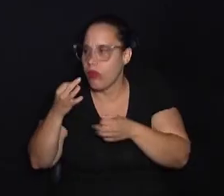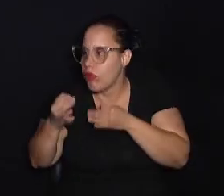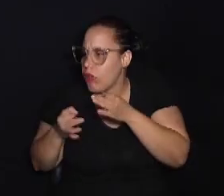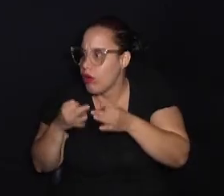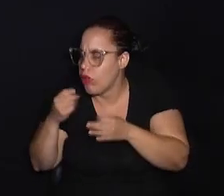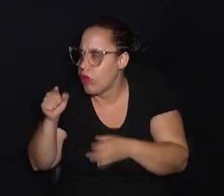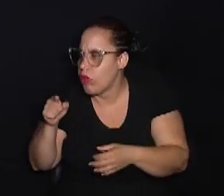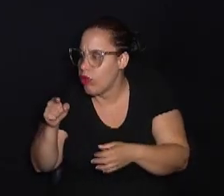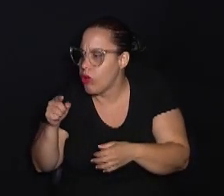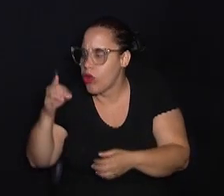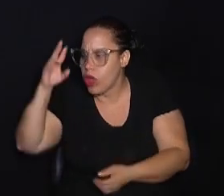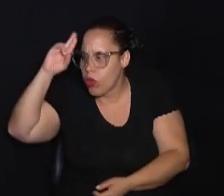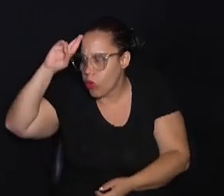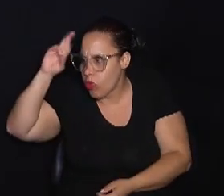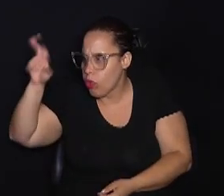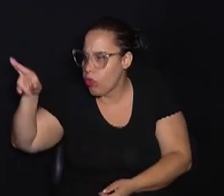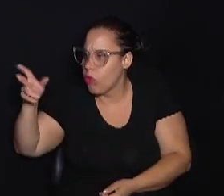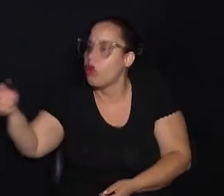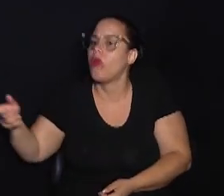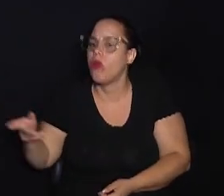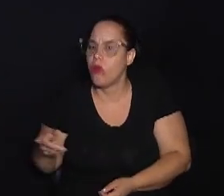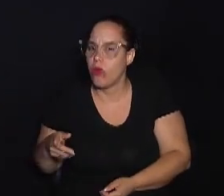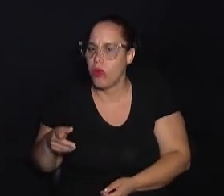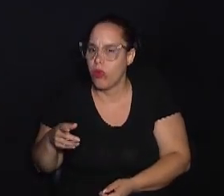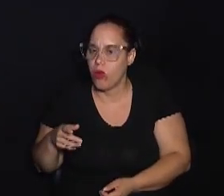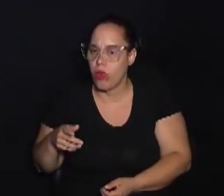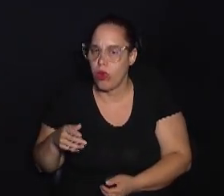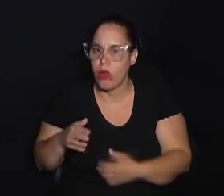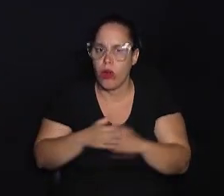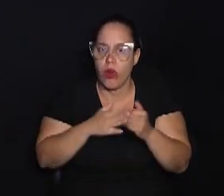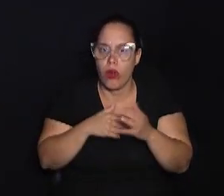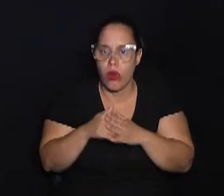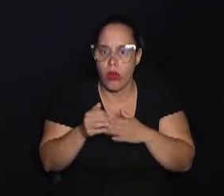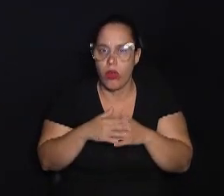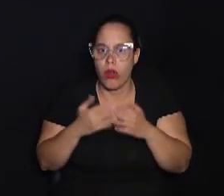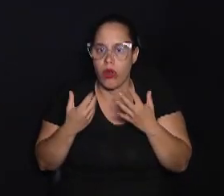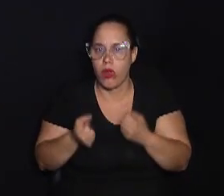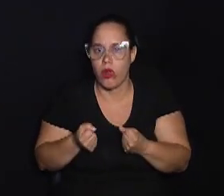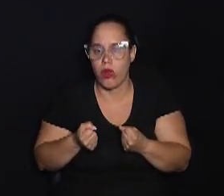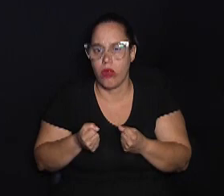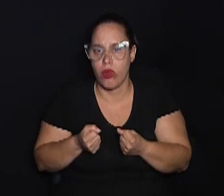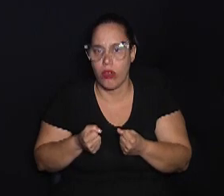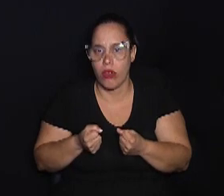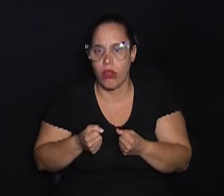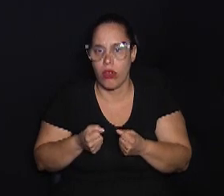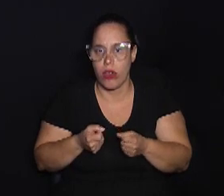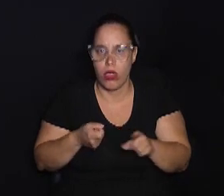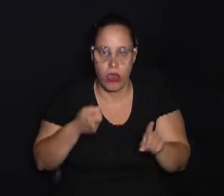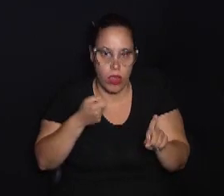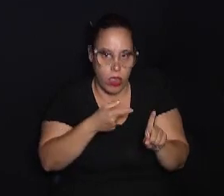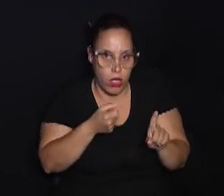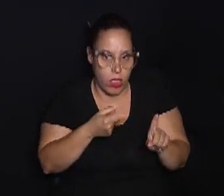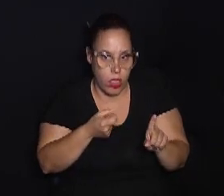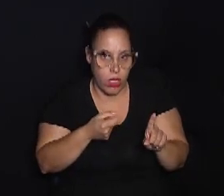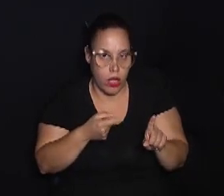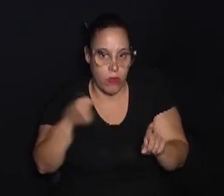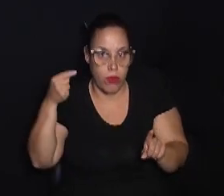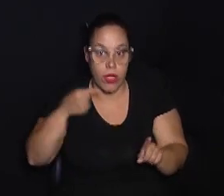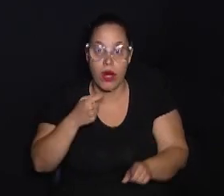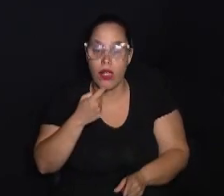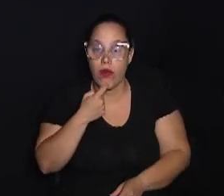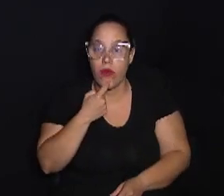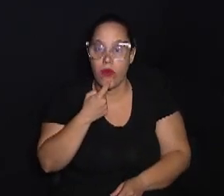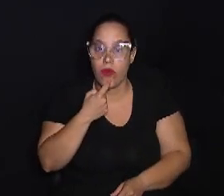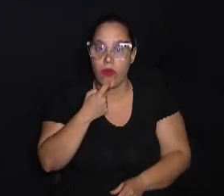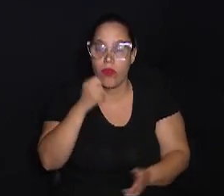né, questionavam o tratamento que recebiam, enfim, eles eram ameaçados a ser mandados para cá, para Campinas. Então Campinas é